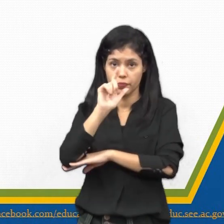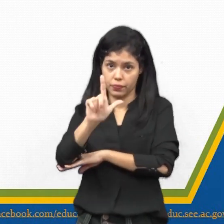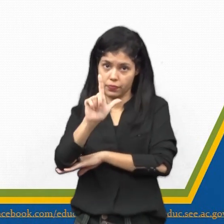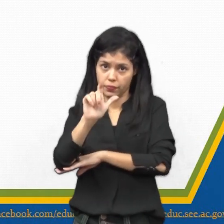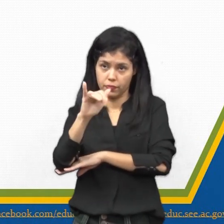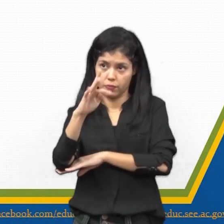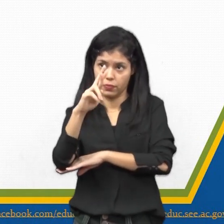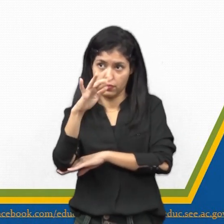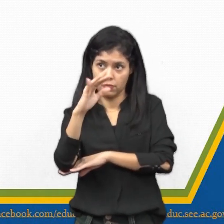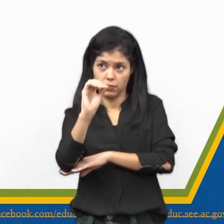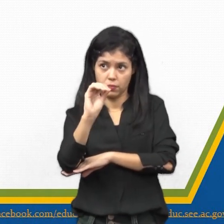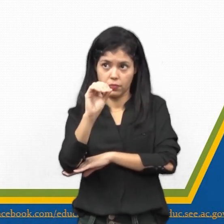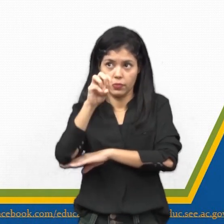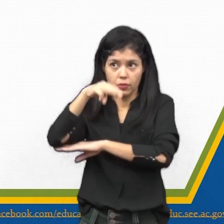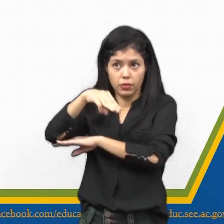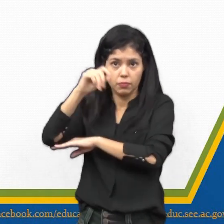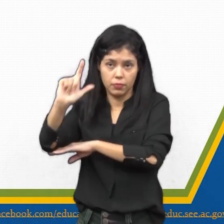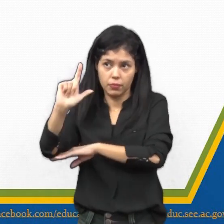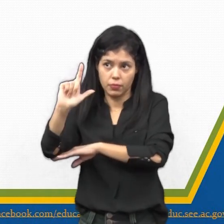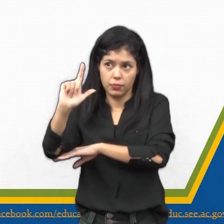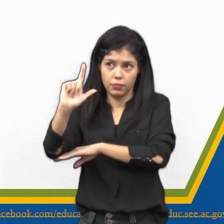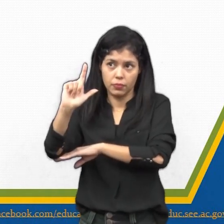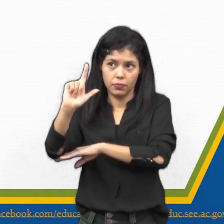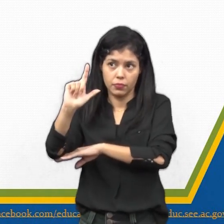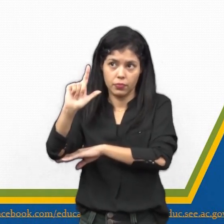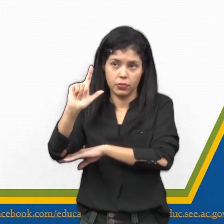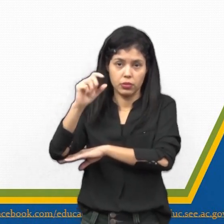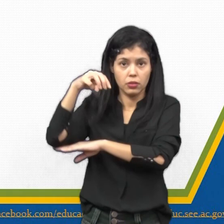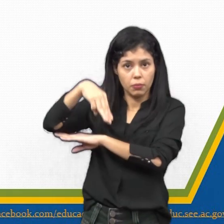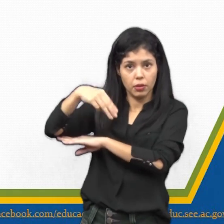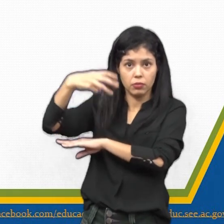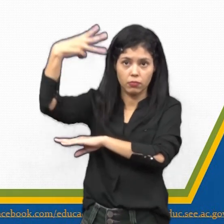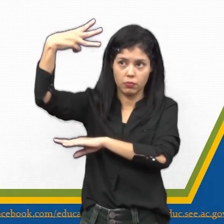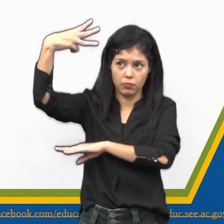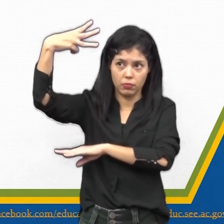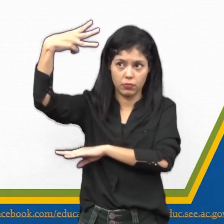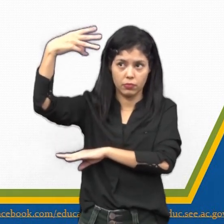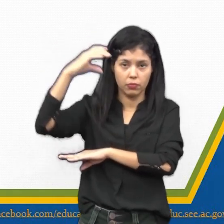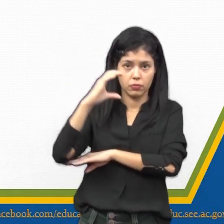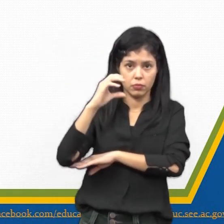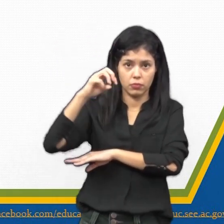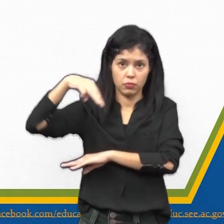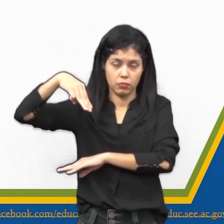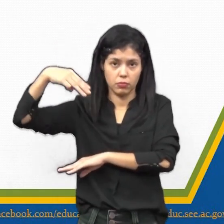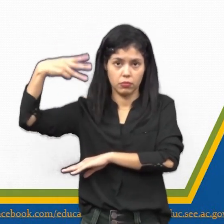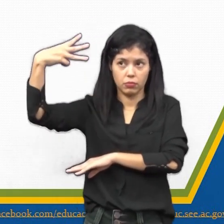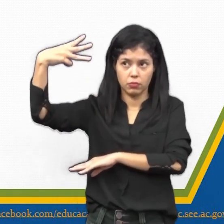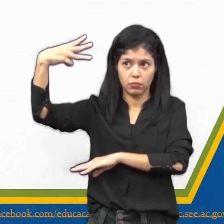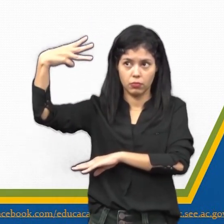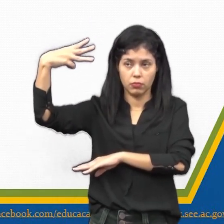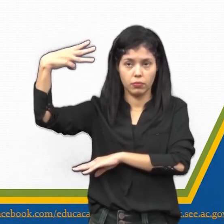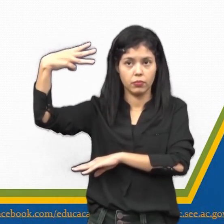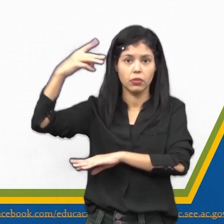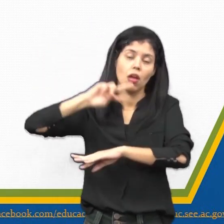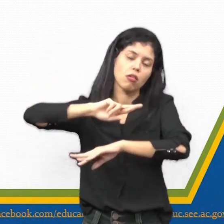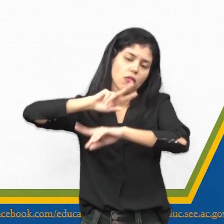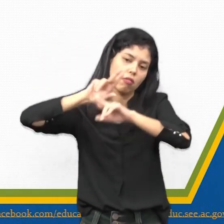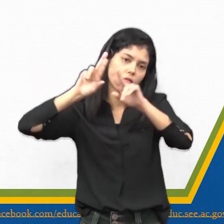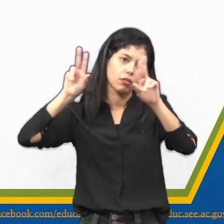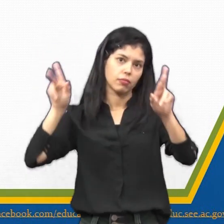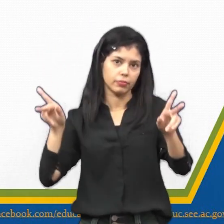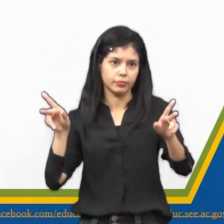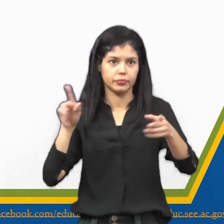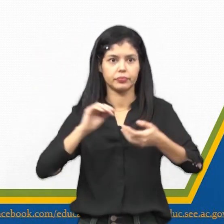litro, o mililitro, o metro cúbico, o centímetro cúbico, dentre outras